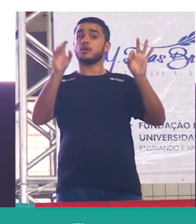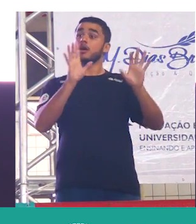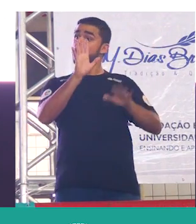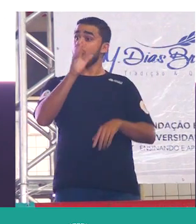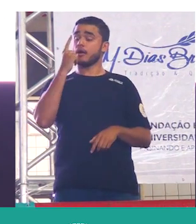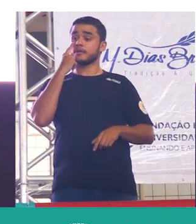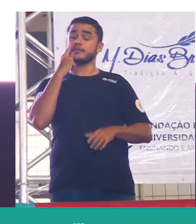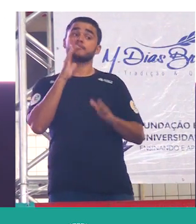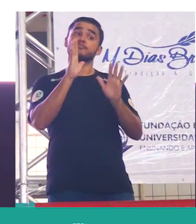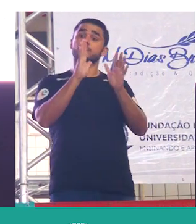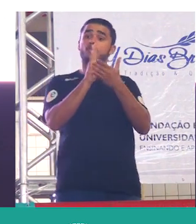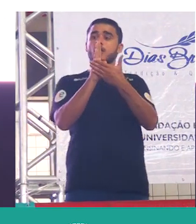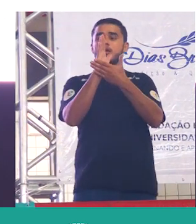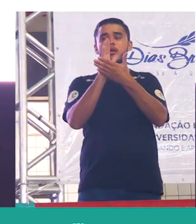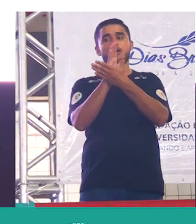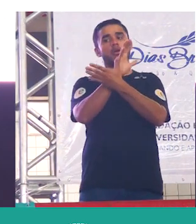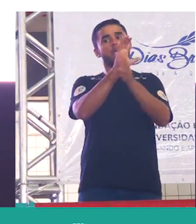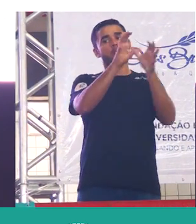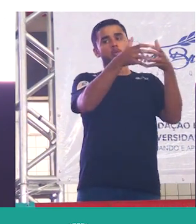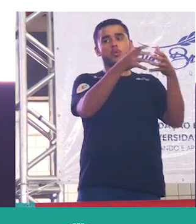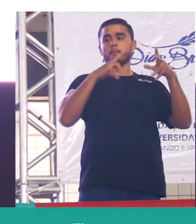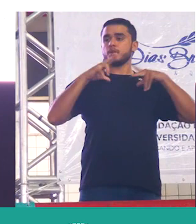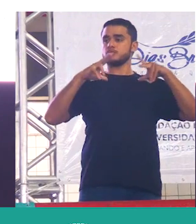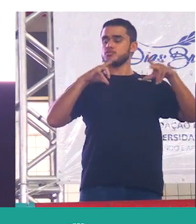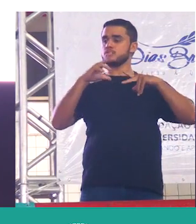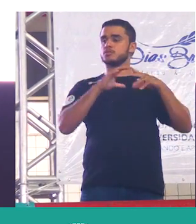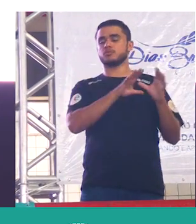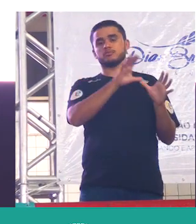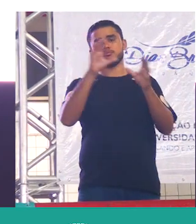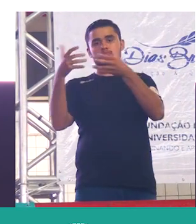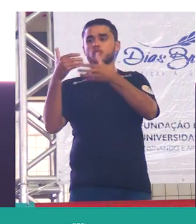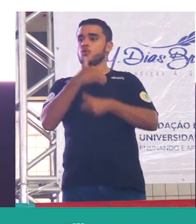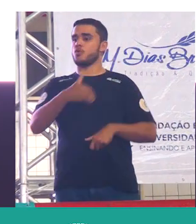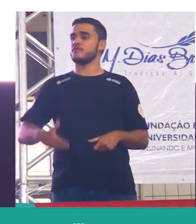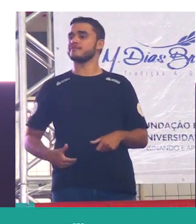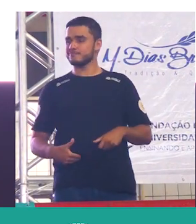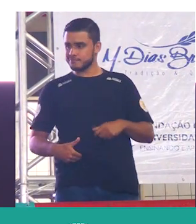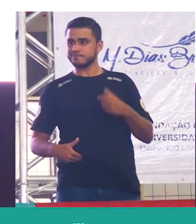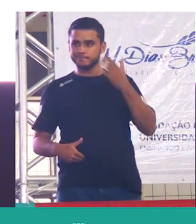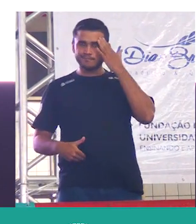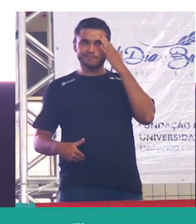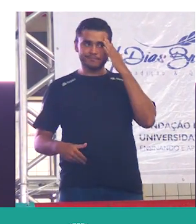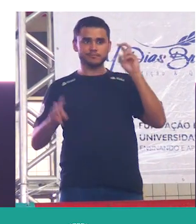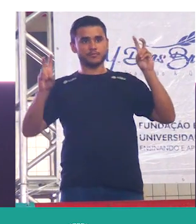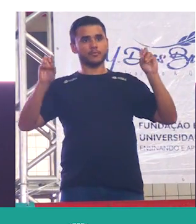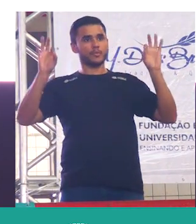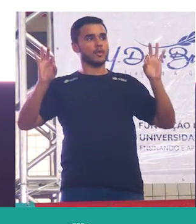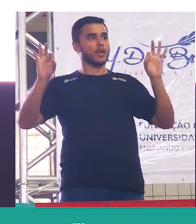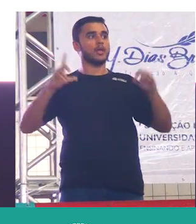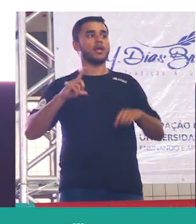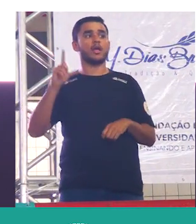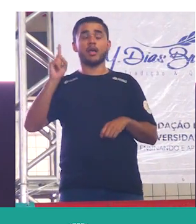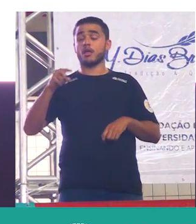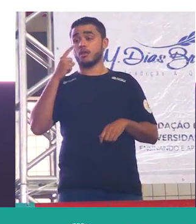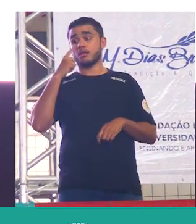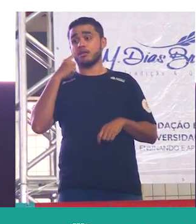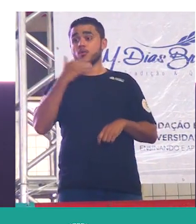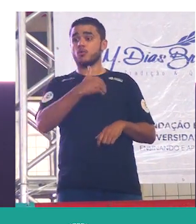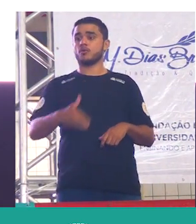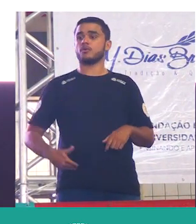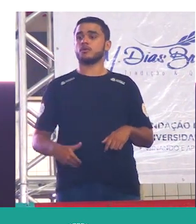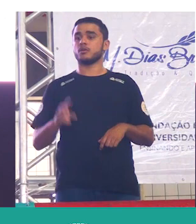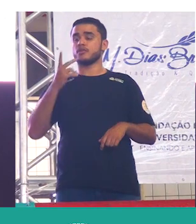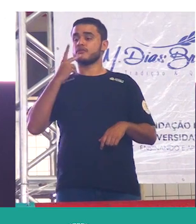seria parte privada e seria parte pública, onde a parte pública seria